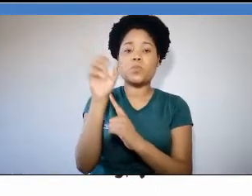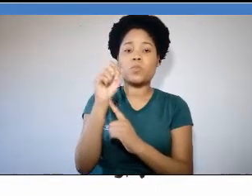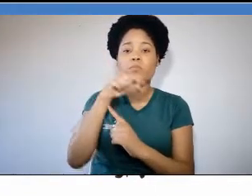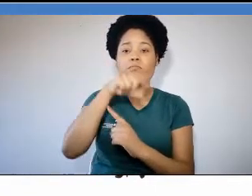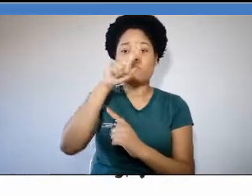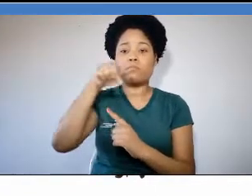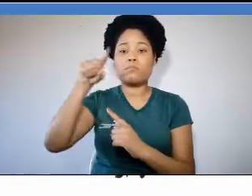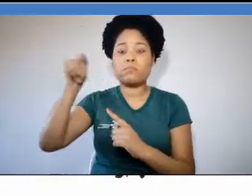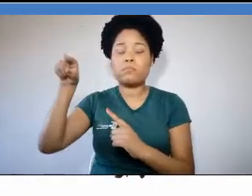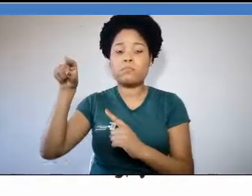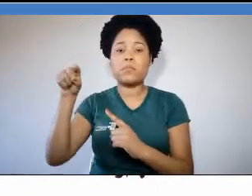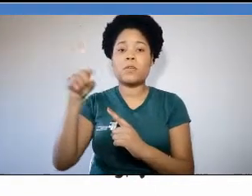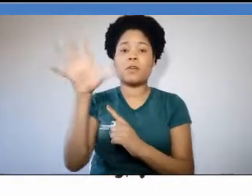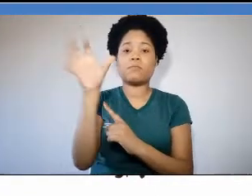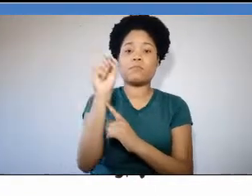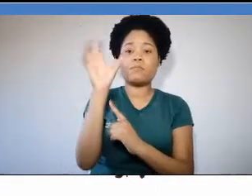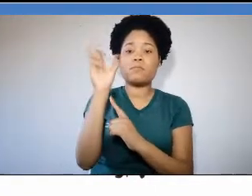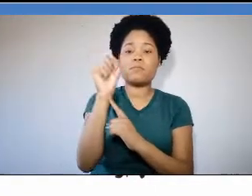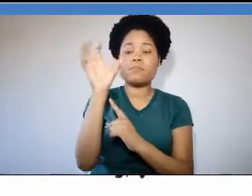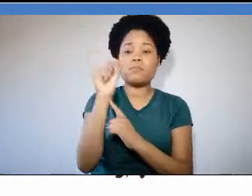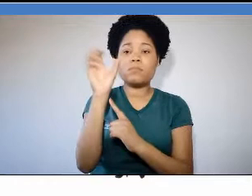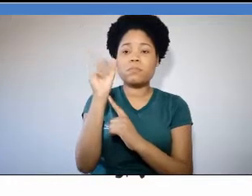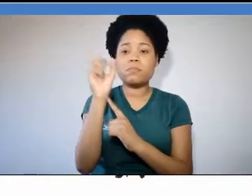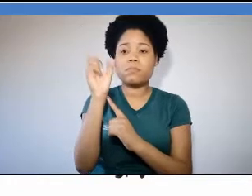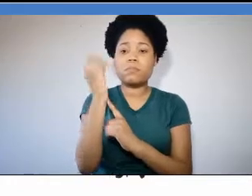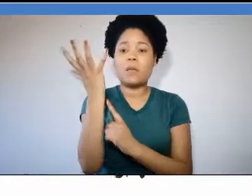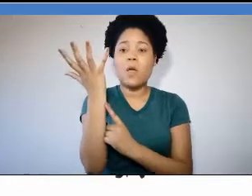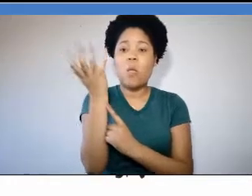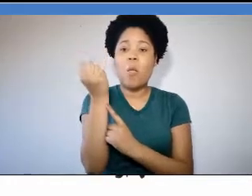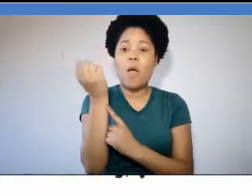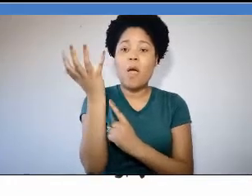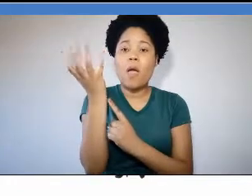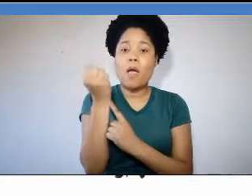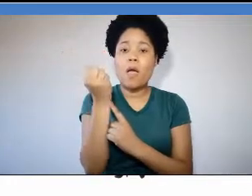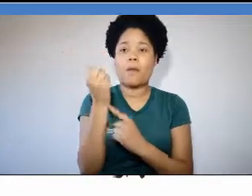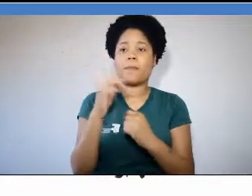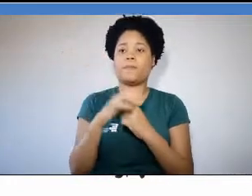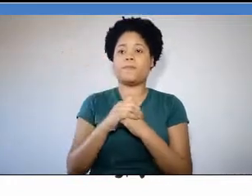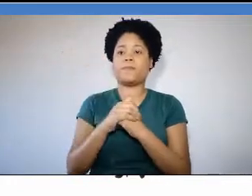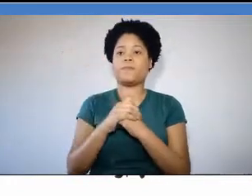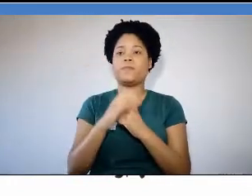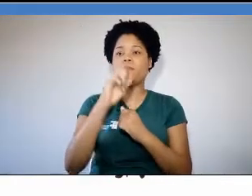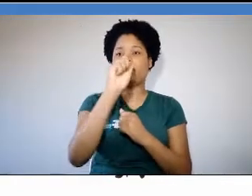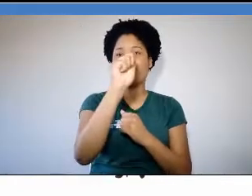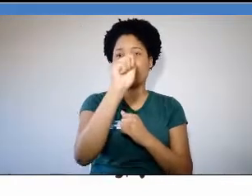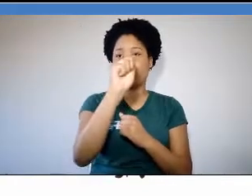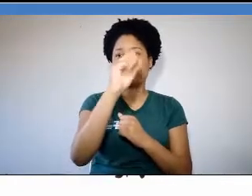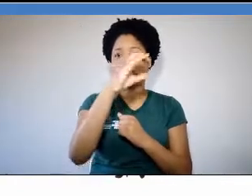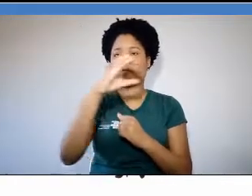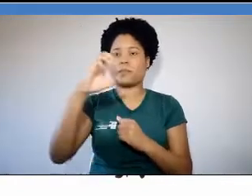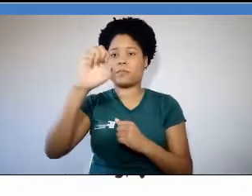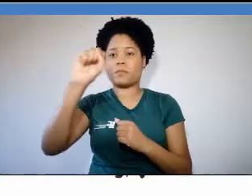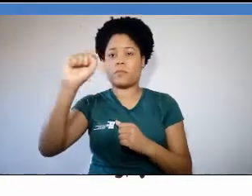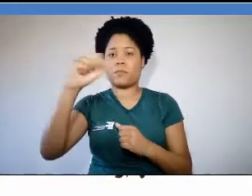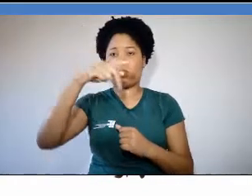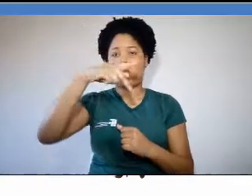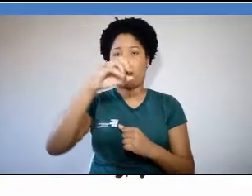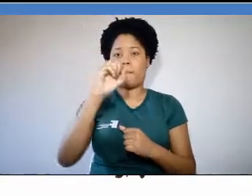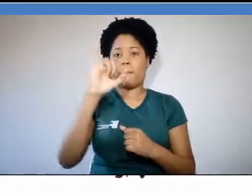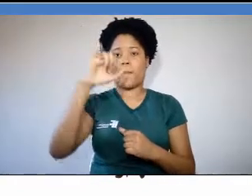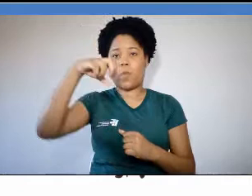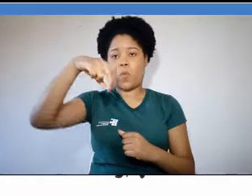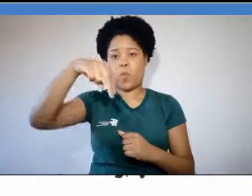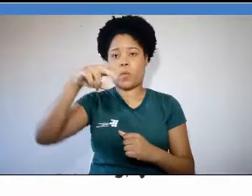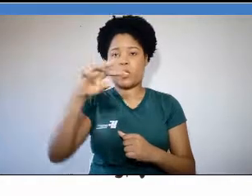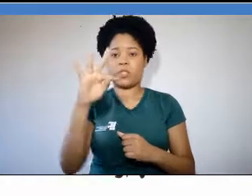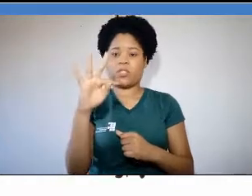de radiofrequência, sinal de uma rede sem fio. Então, o access point,